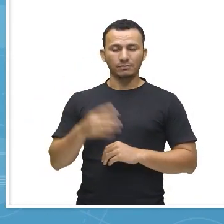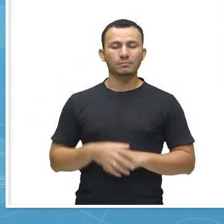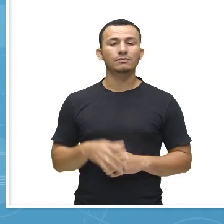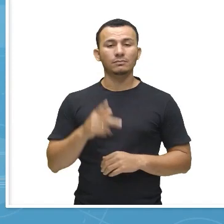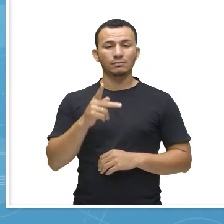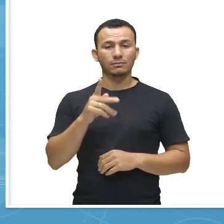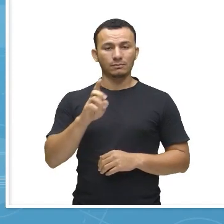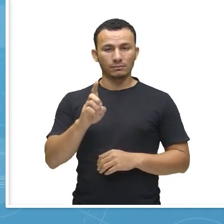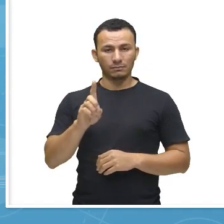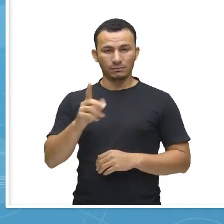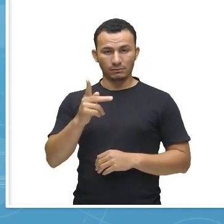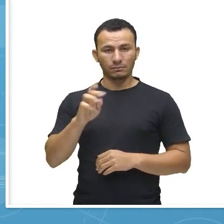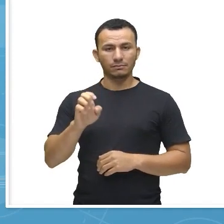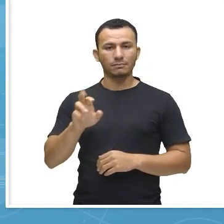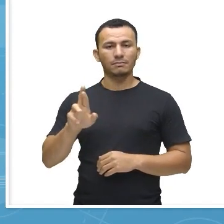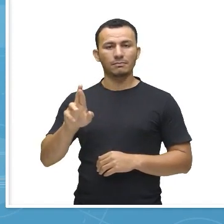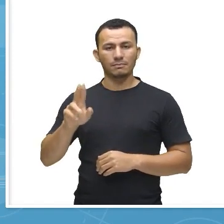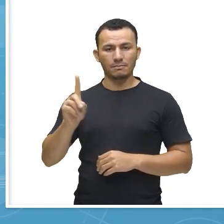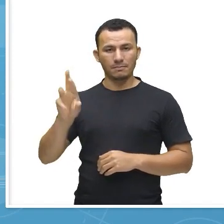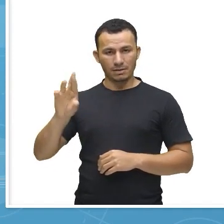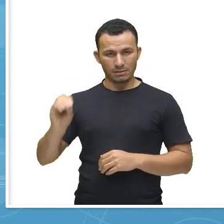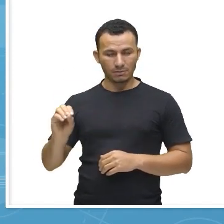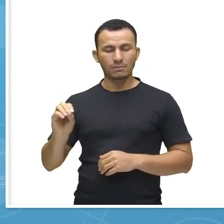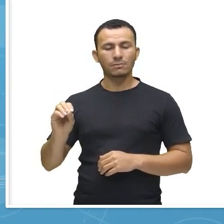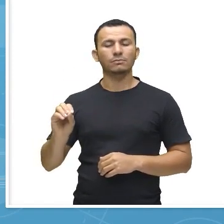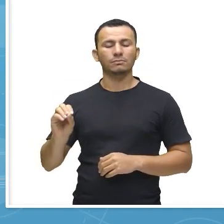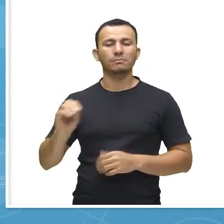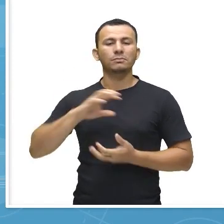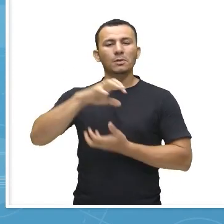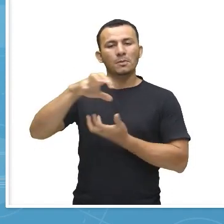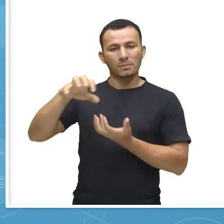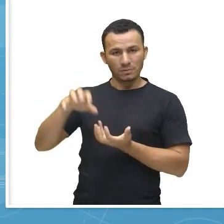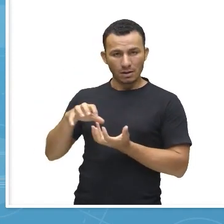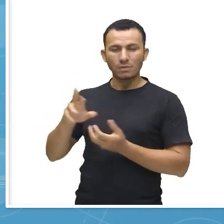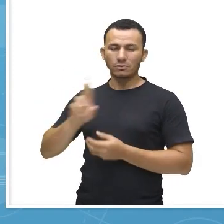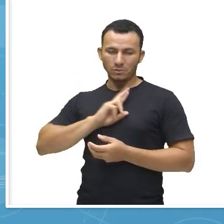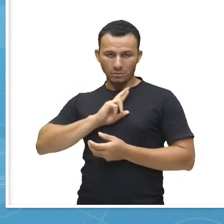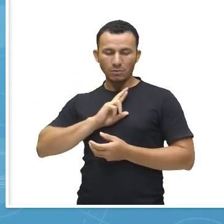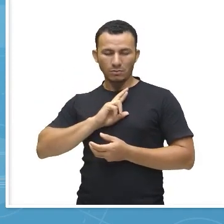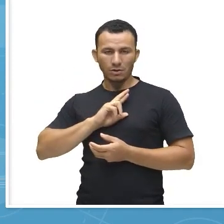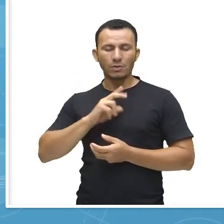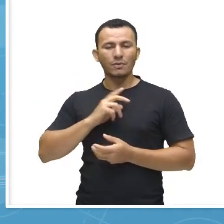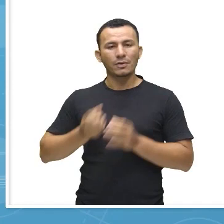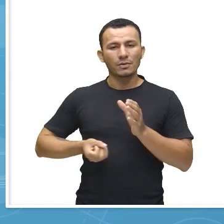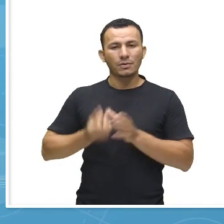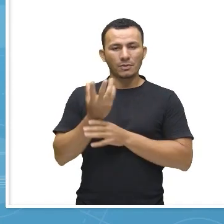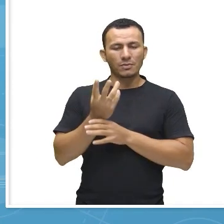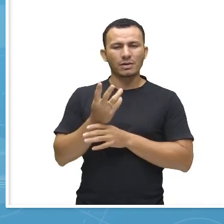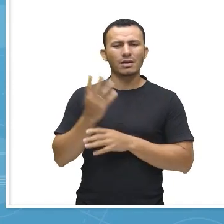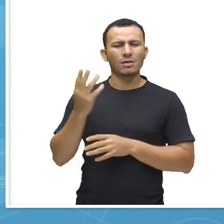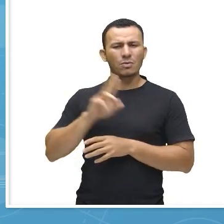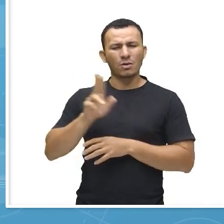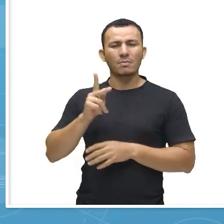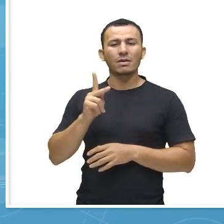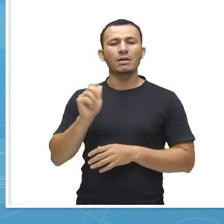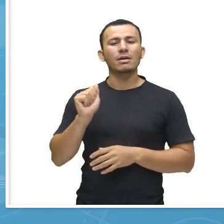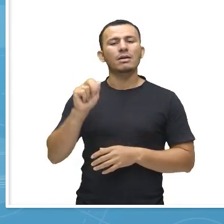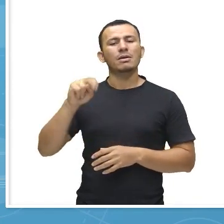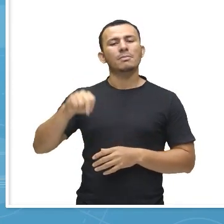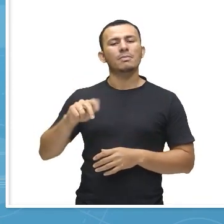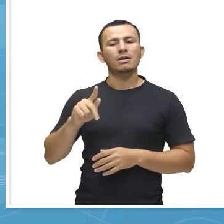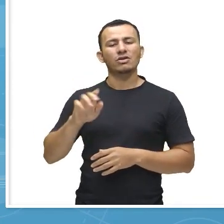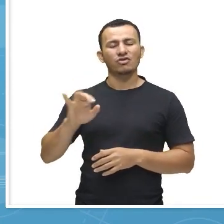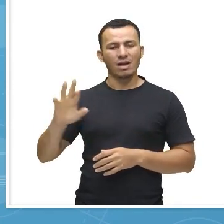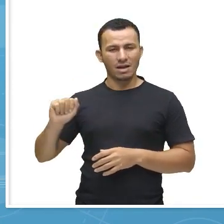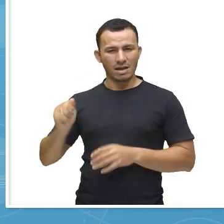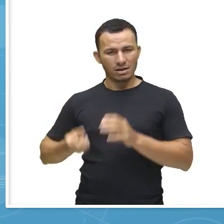Pedro Henrique, que respondeu que são continentes e que é originada a partir da Pangeia. A gente tem também